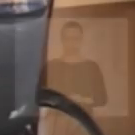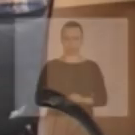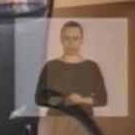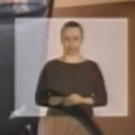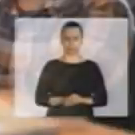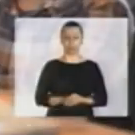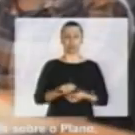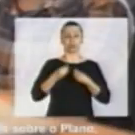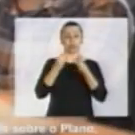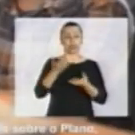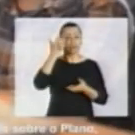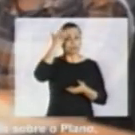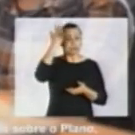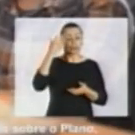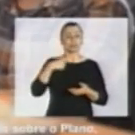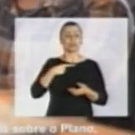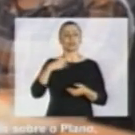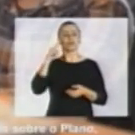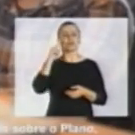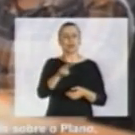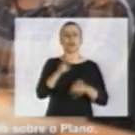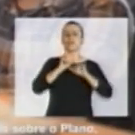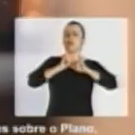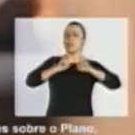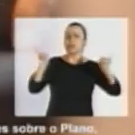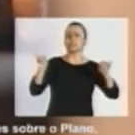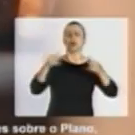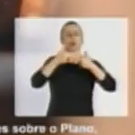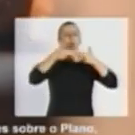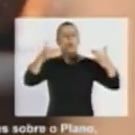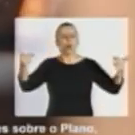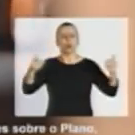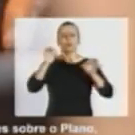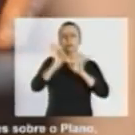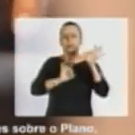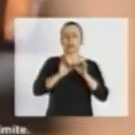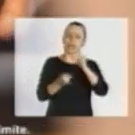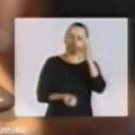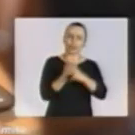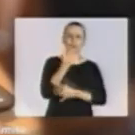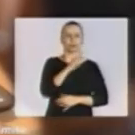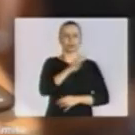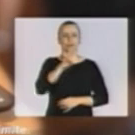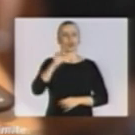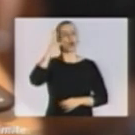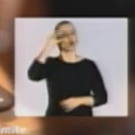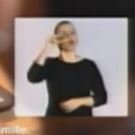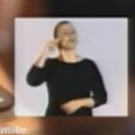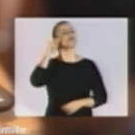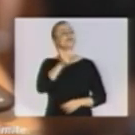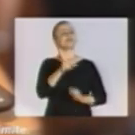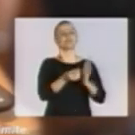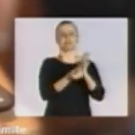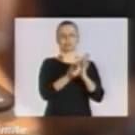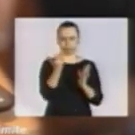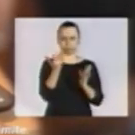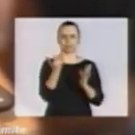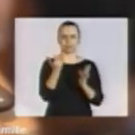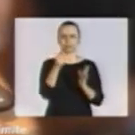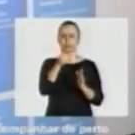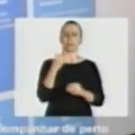universidades e para facilitar o acesso aos benef informaçõ sobre o plano foi criado o Observatório viver sem